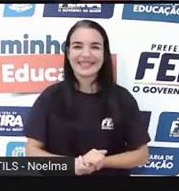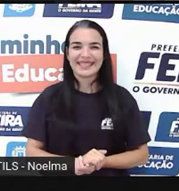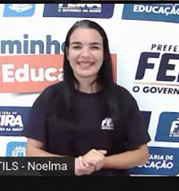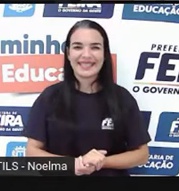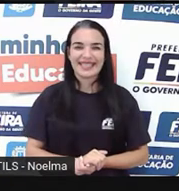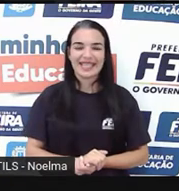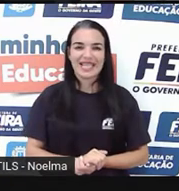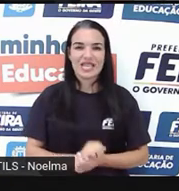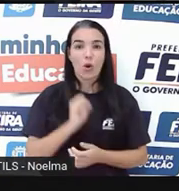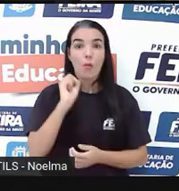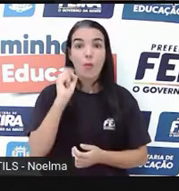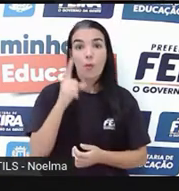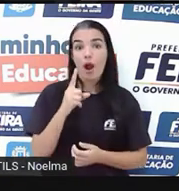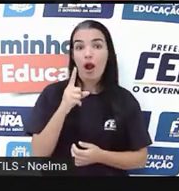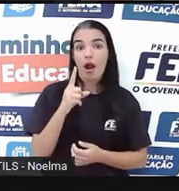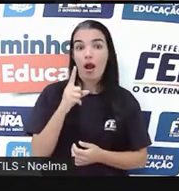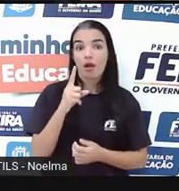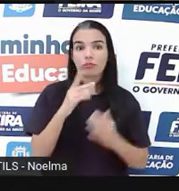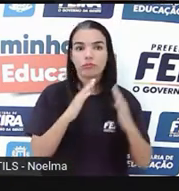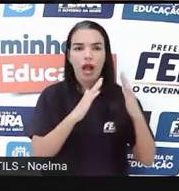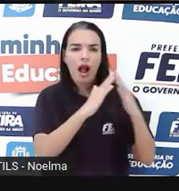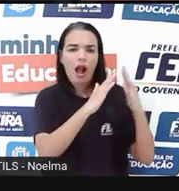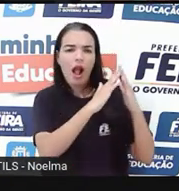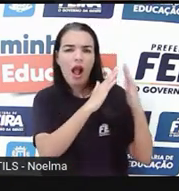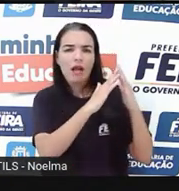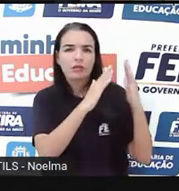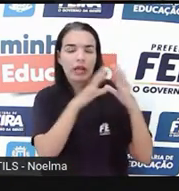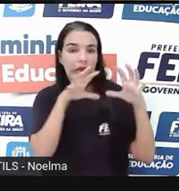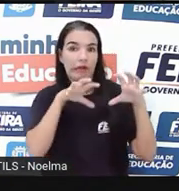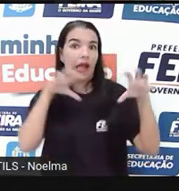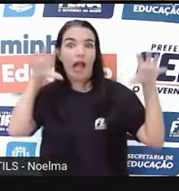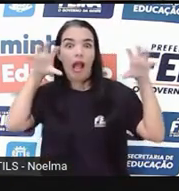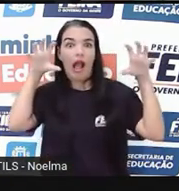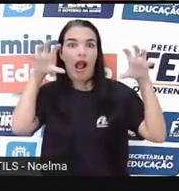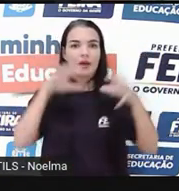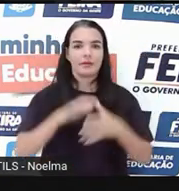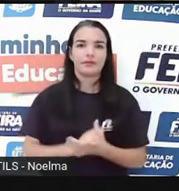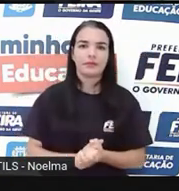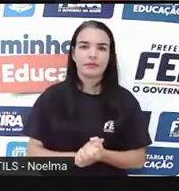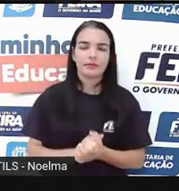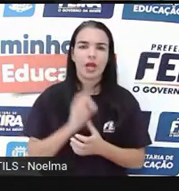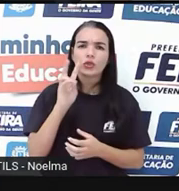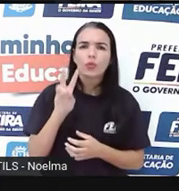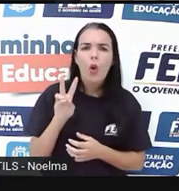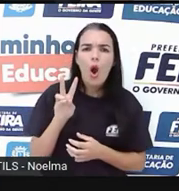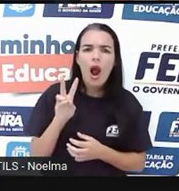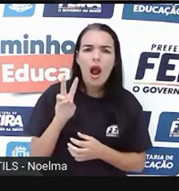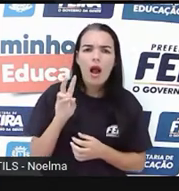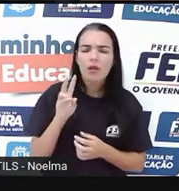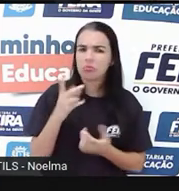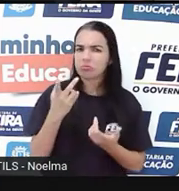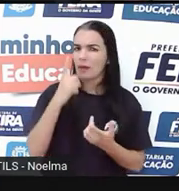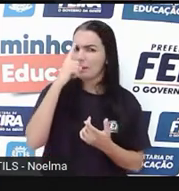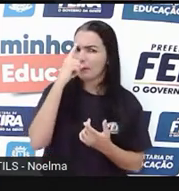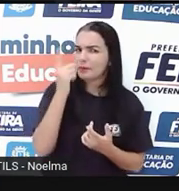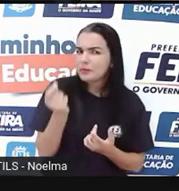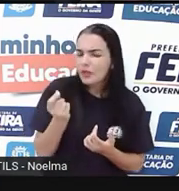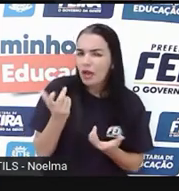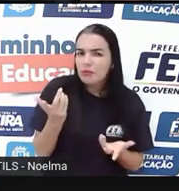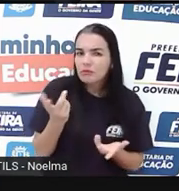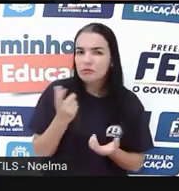Here. Haunted house, né? Aquela casa mal assombrada. Witch, bruxa.